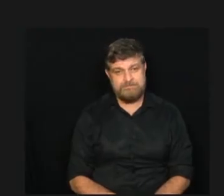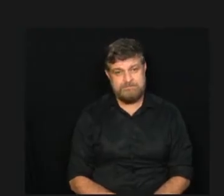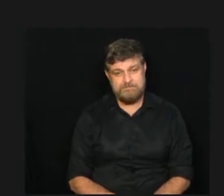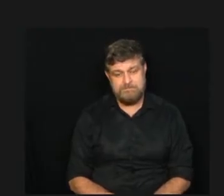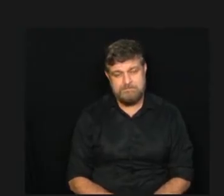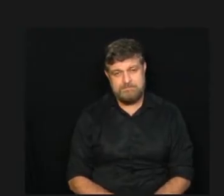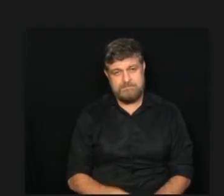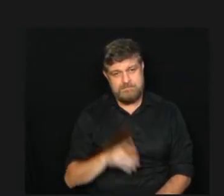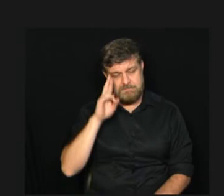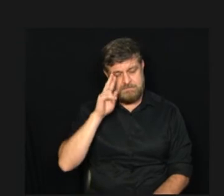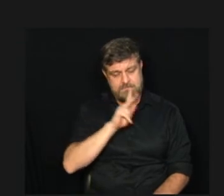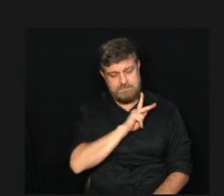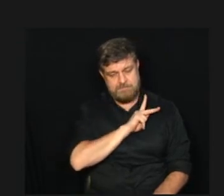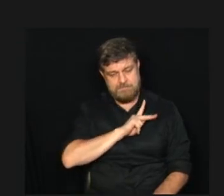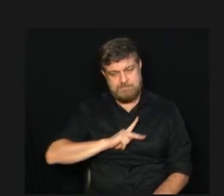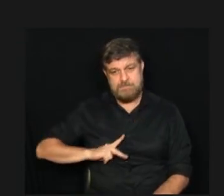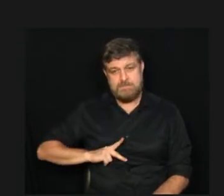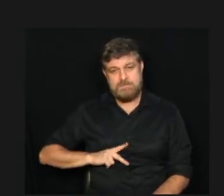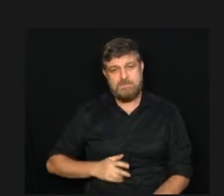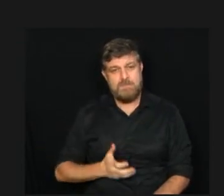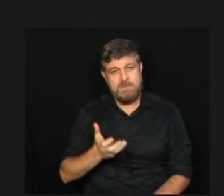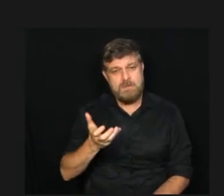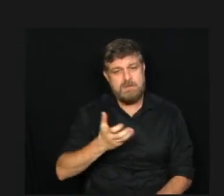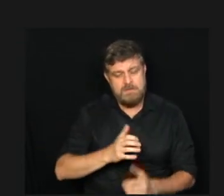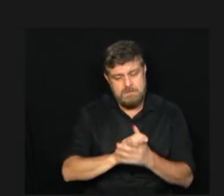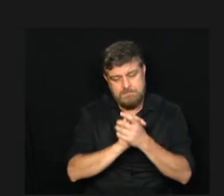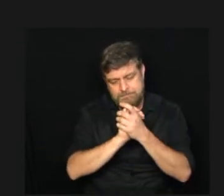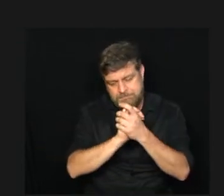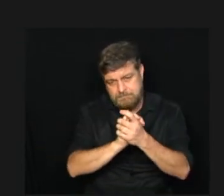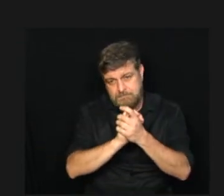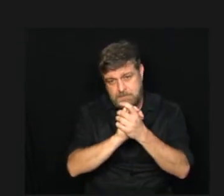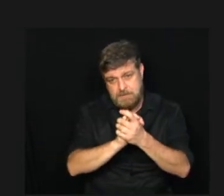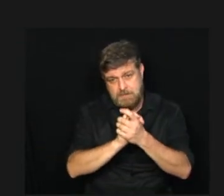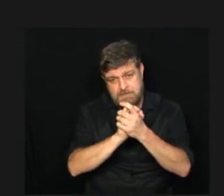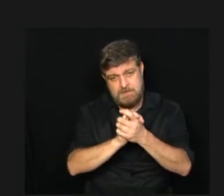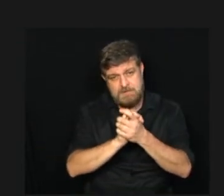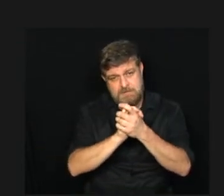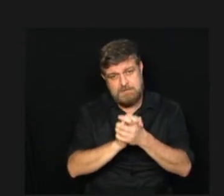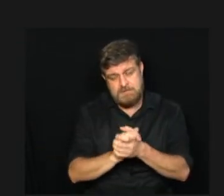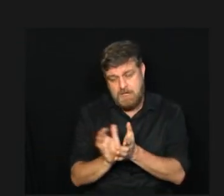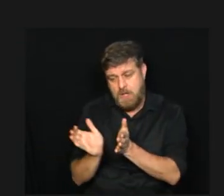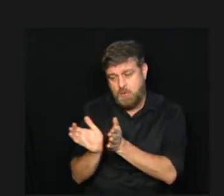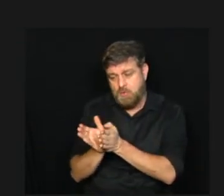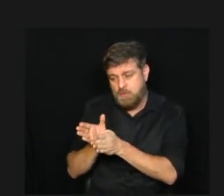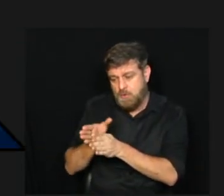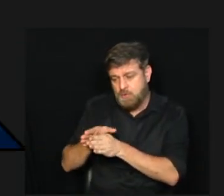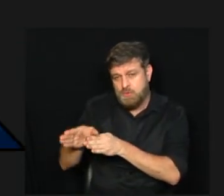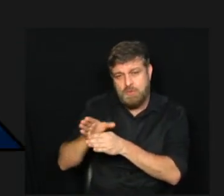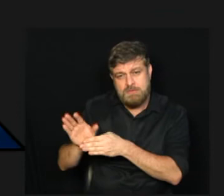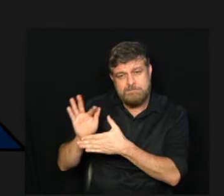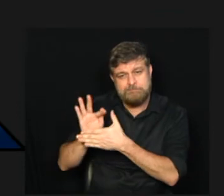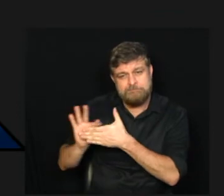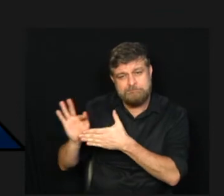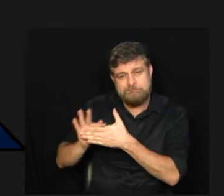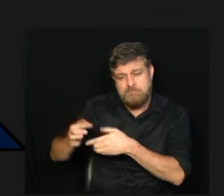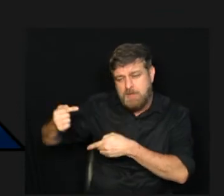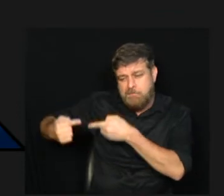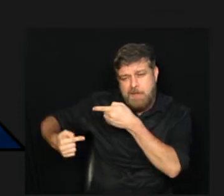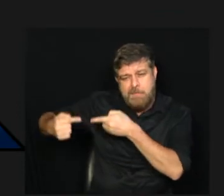Senhor presidente, queria aqui parabenizar a todos os conselheiros que fomentou o debate aqui,